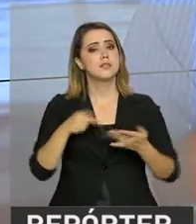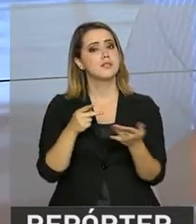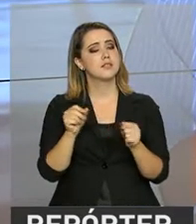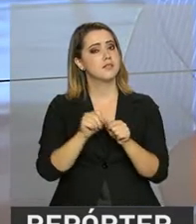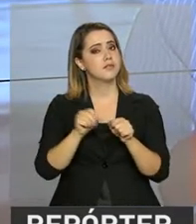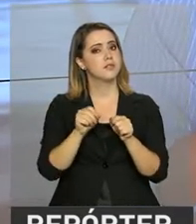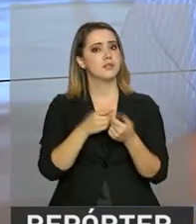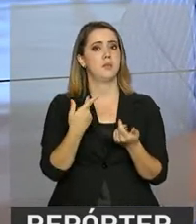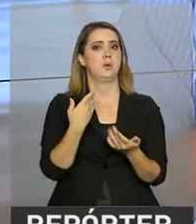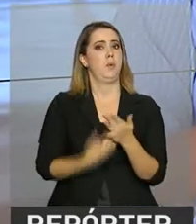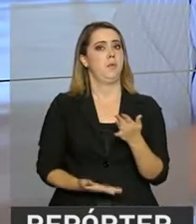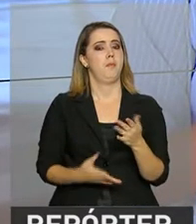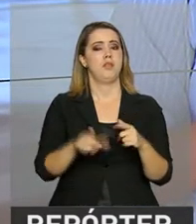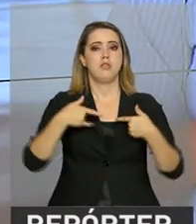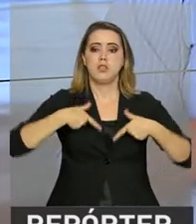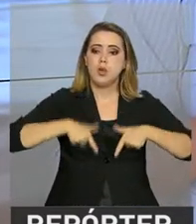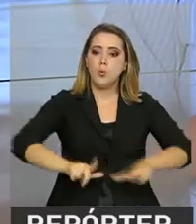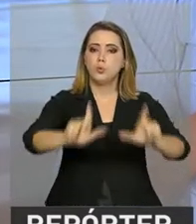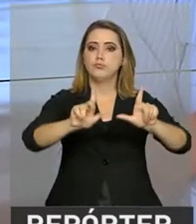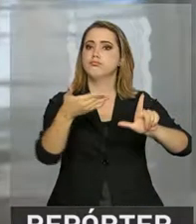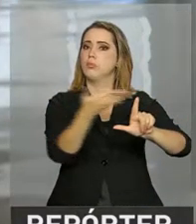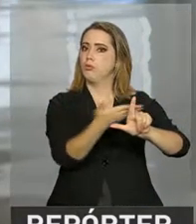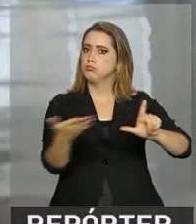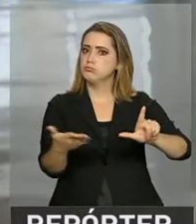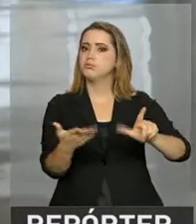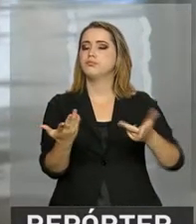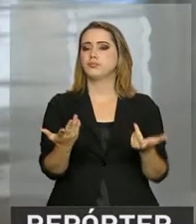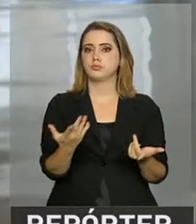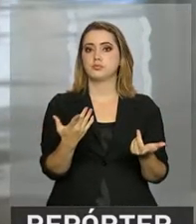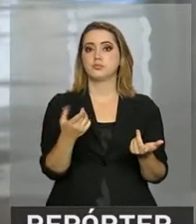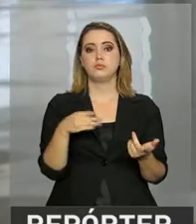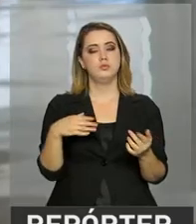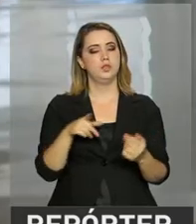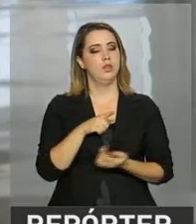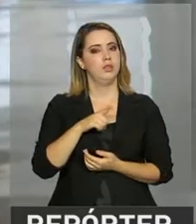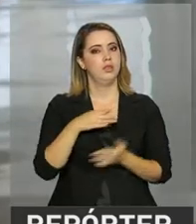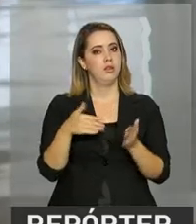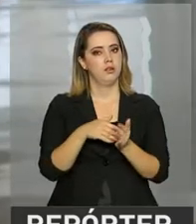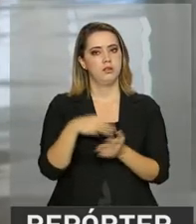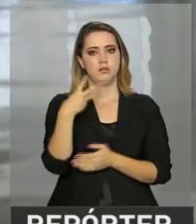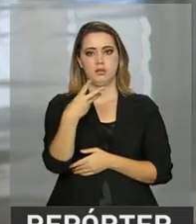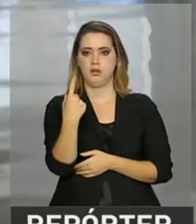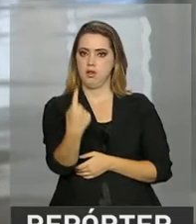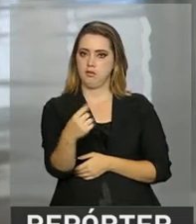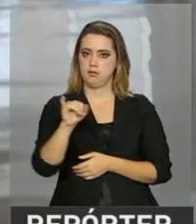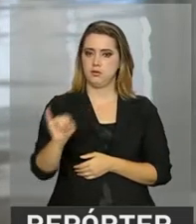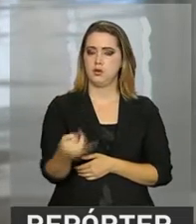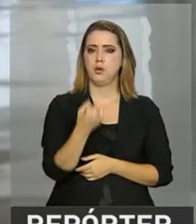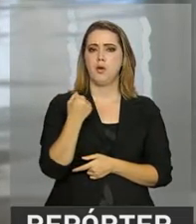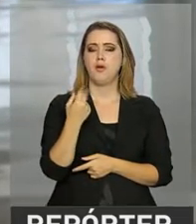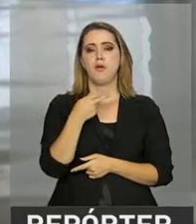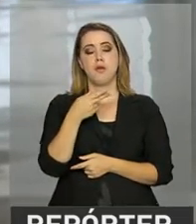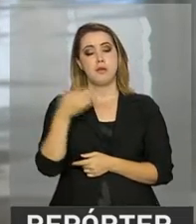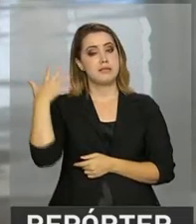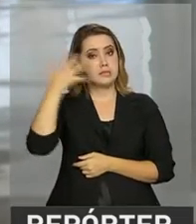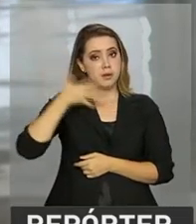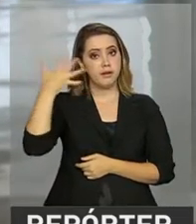ficar sem diploma zé roberto as pessoas têm até o dia 31 de janeiro para justificar a ausência no